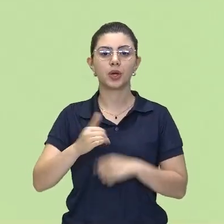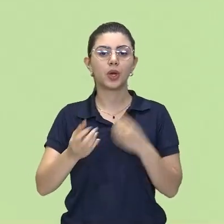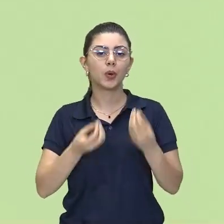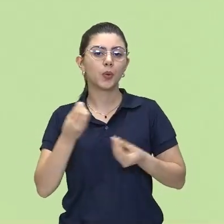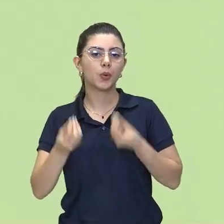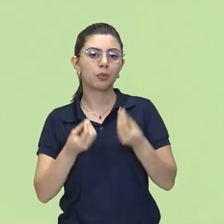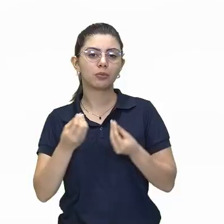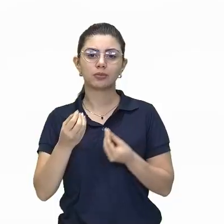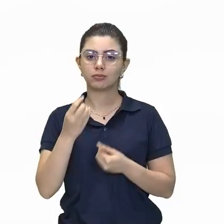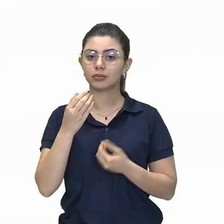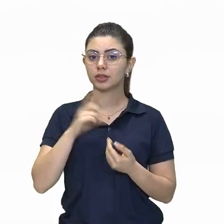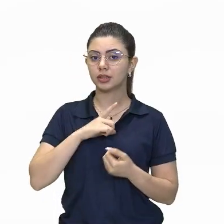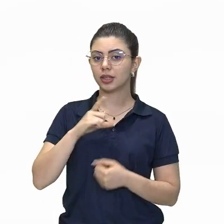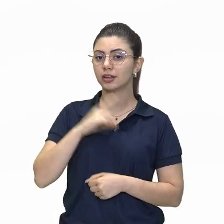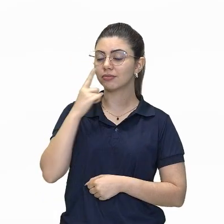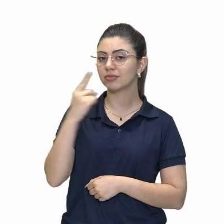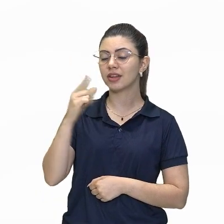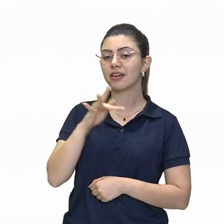fissão nuclear.